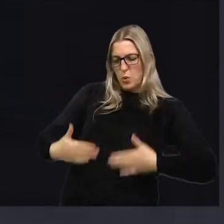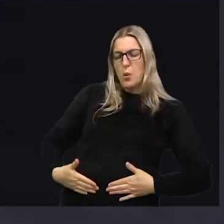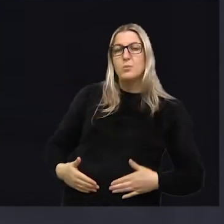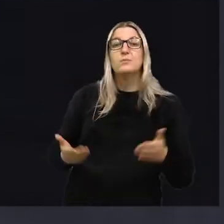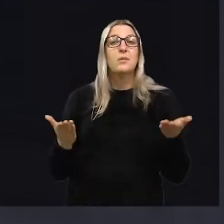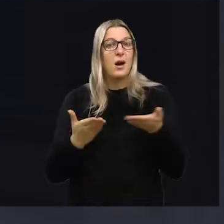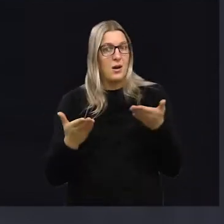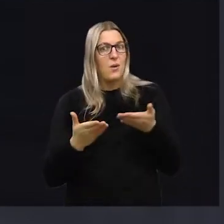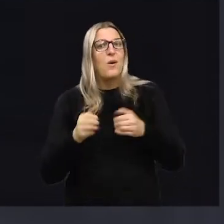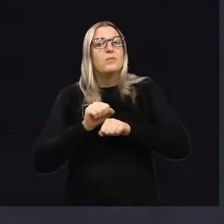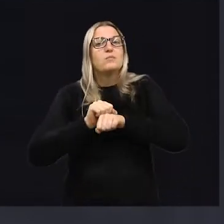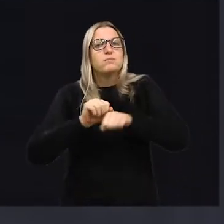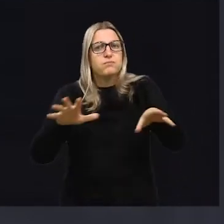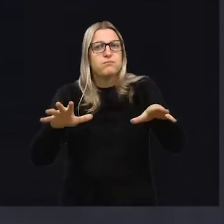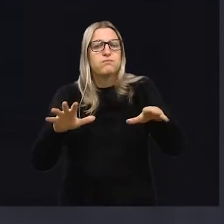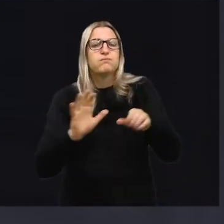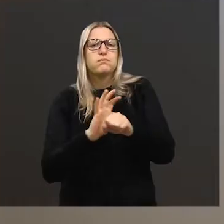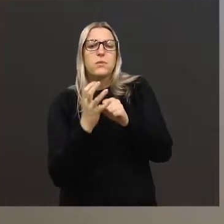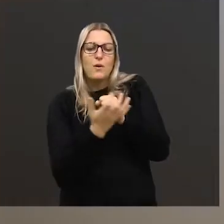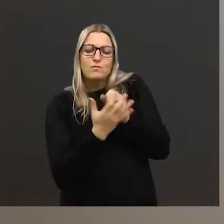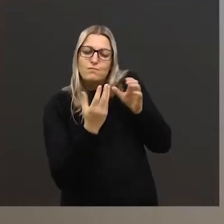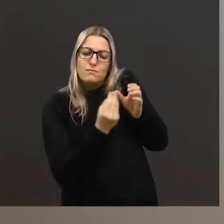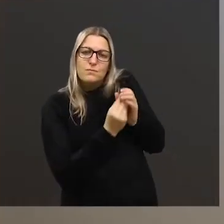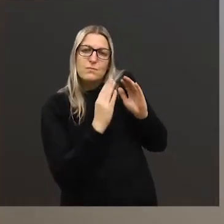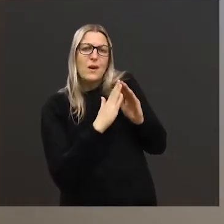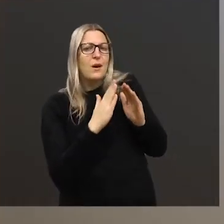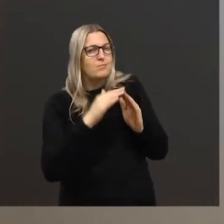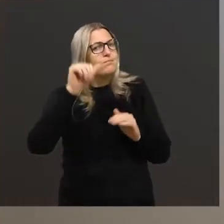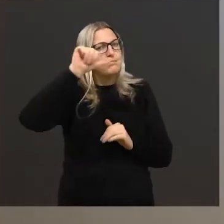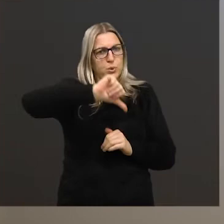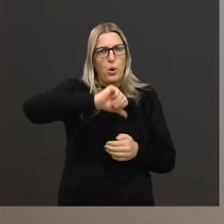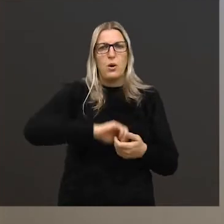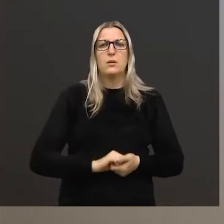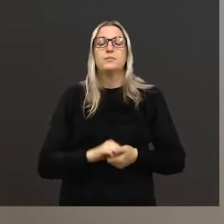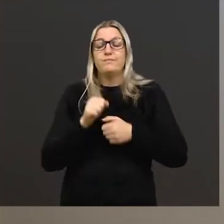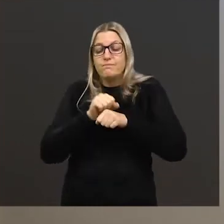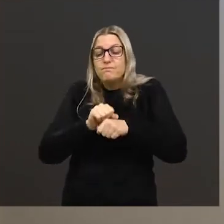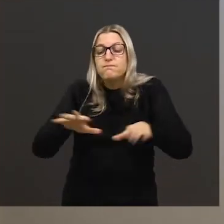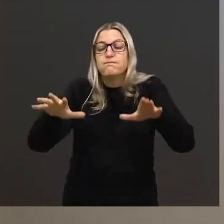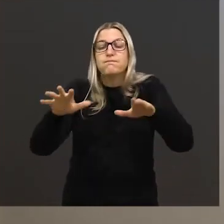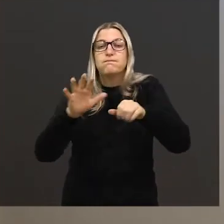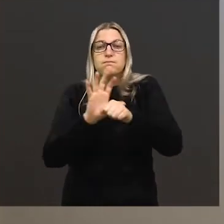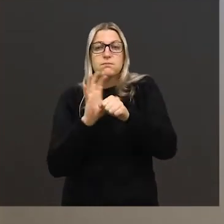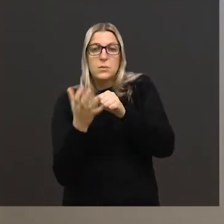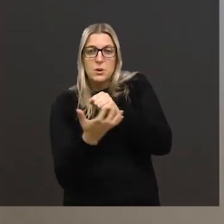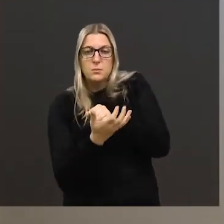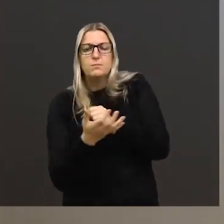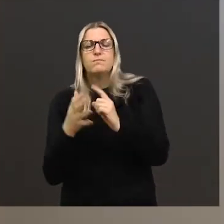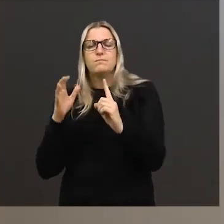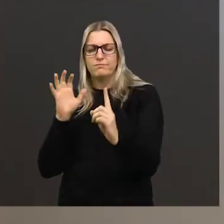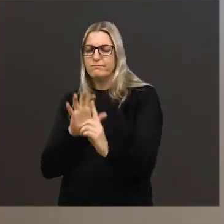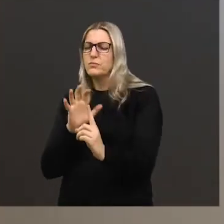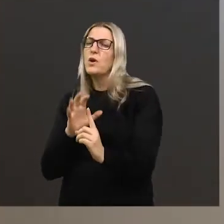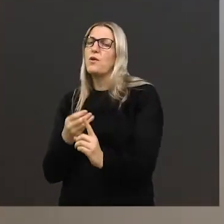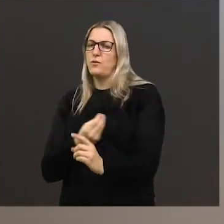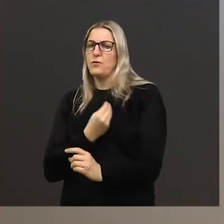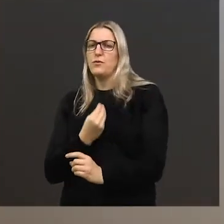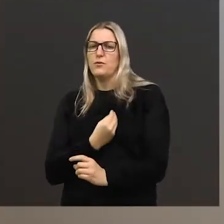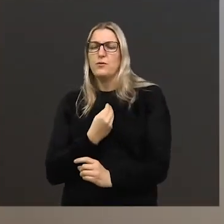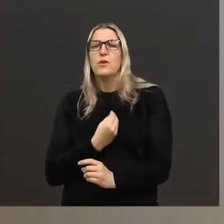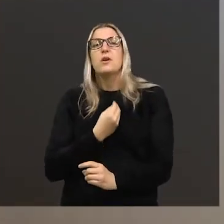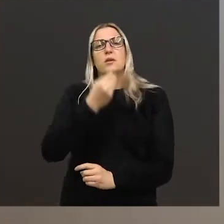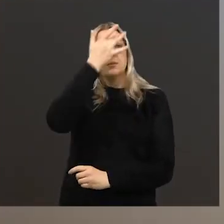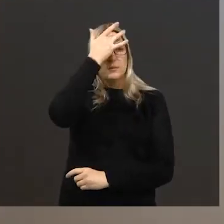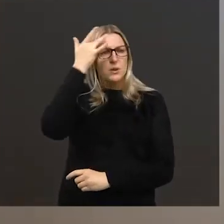época de confinamento, tudo se agrava. A pandemia, ela tem um impacto na vida de todas as pessoas, né?